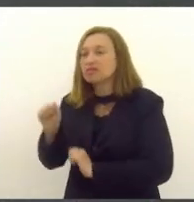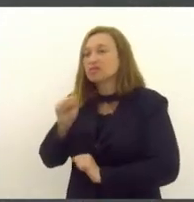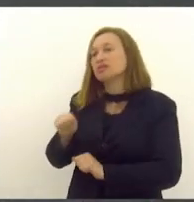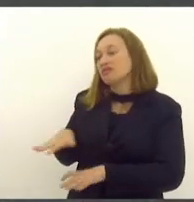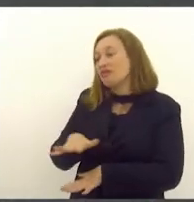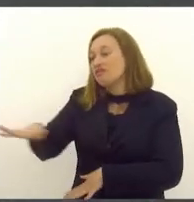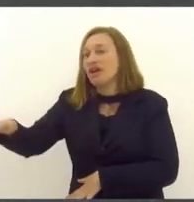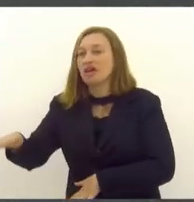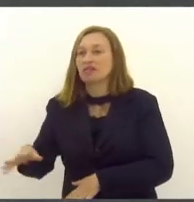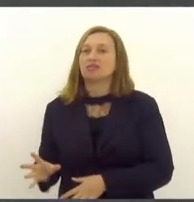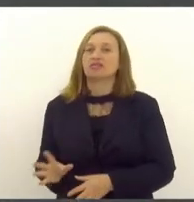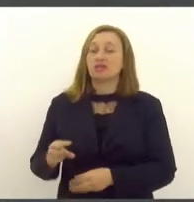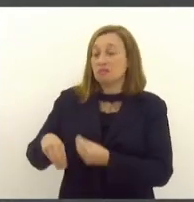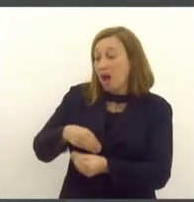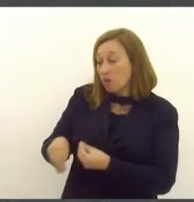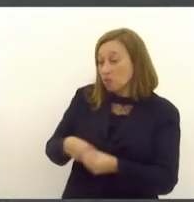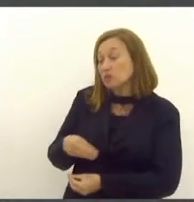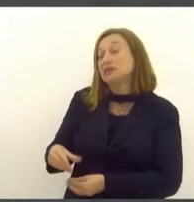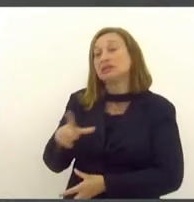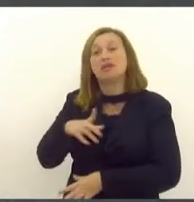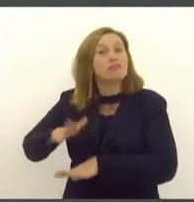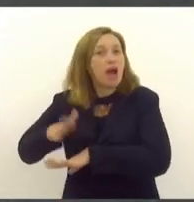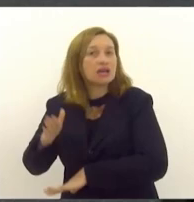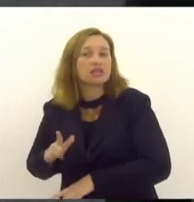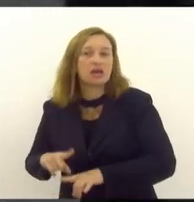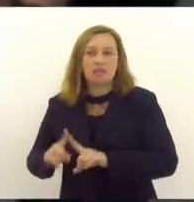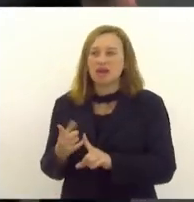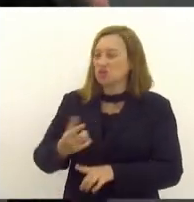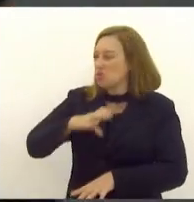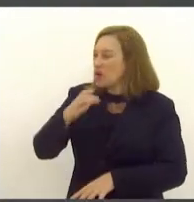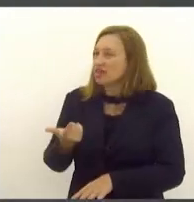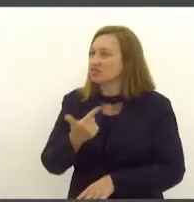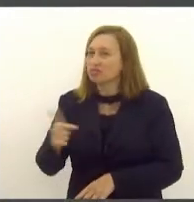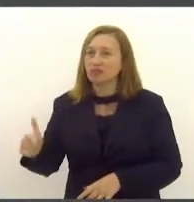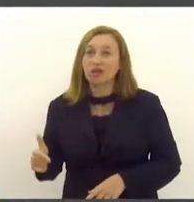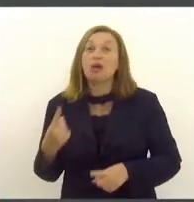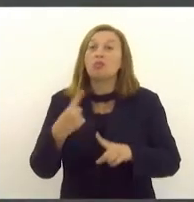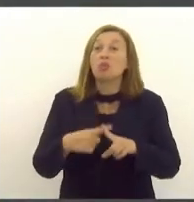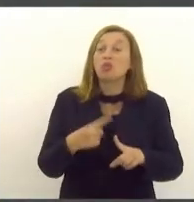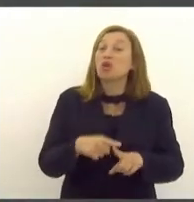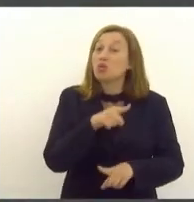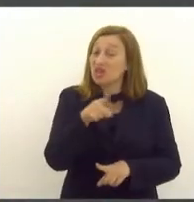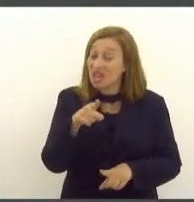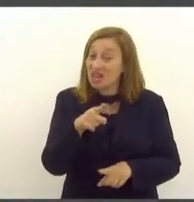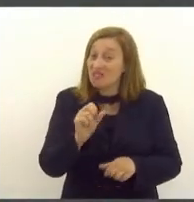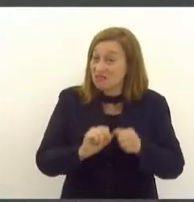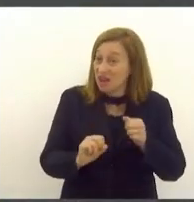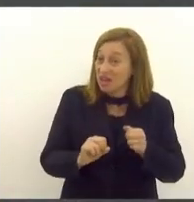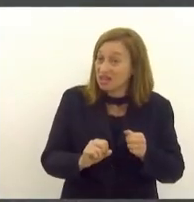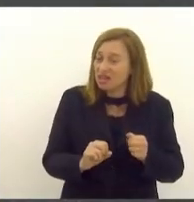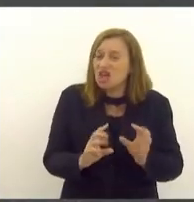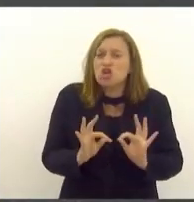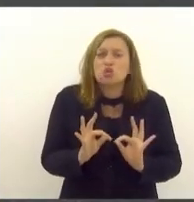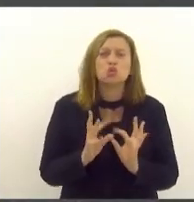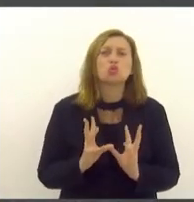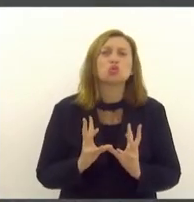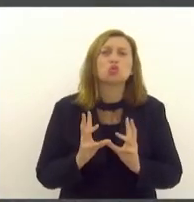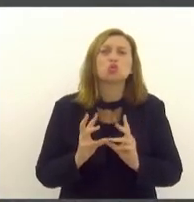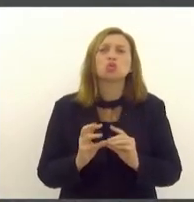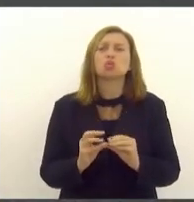desordem o que não falta mas ele não tem coragem porque o que ele faz é tudo